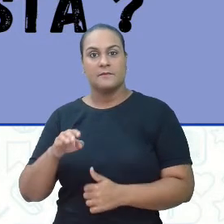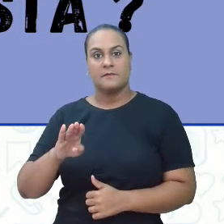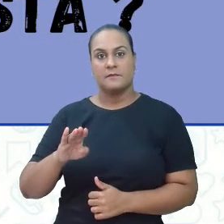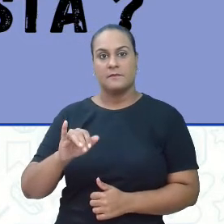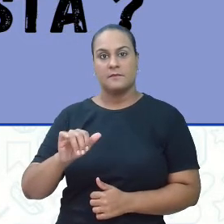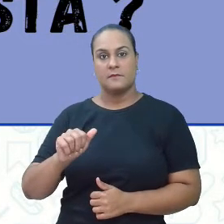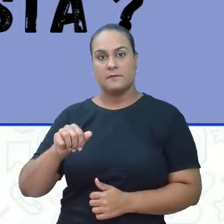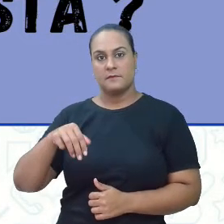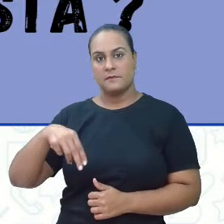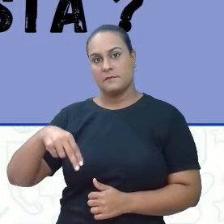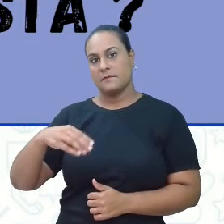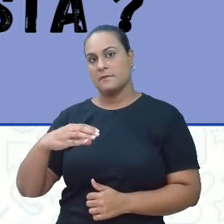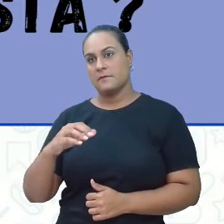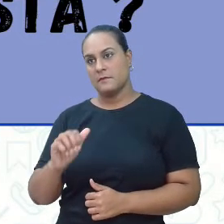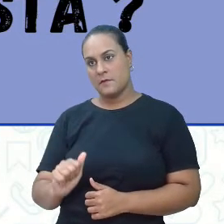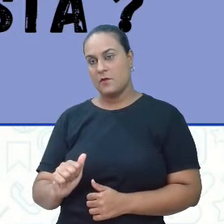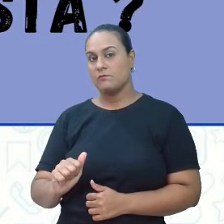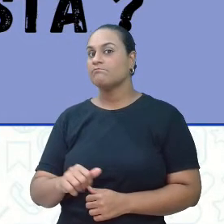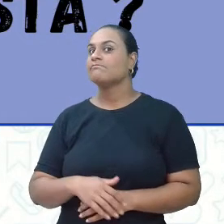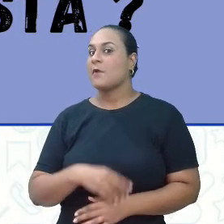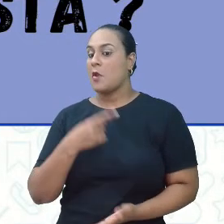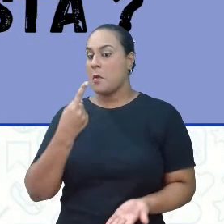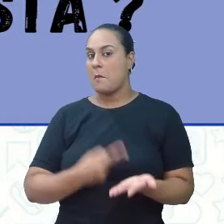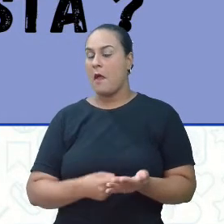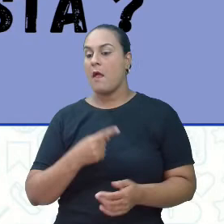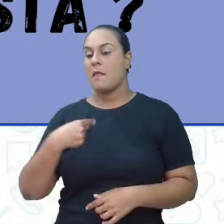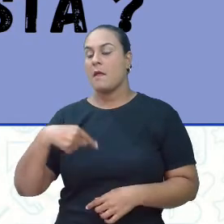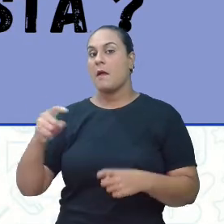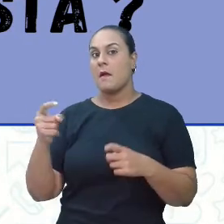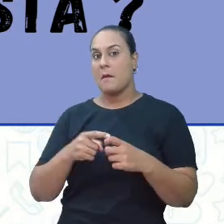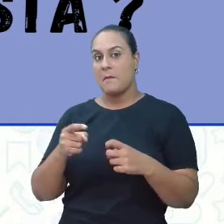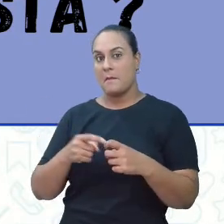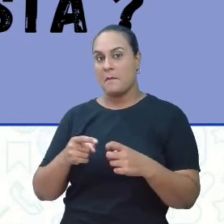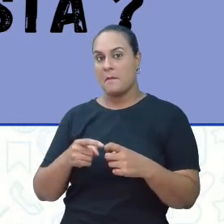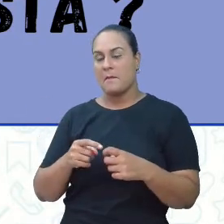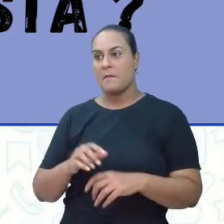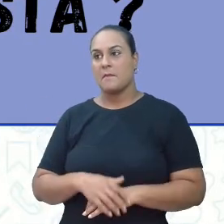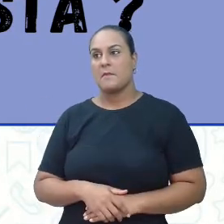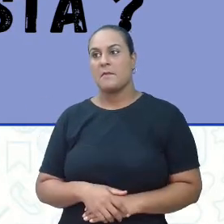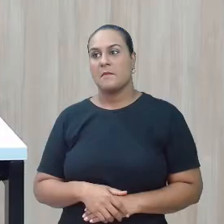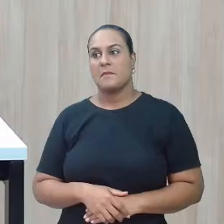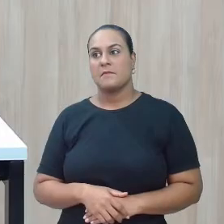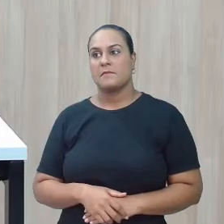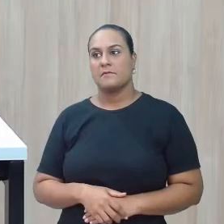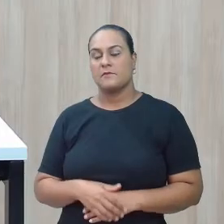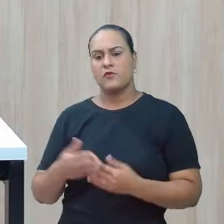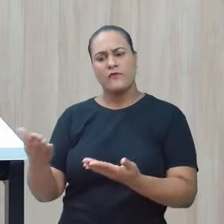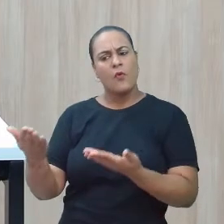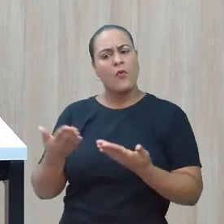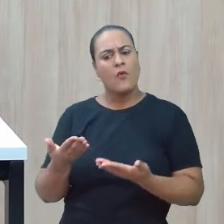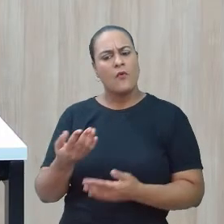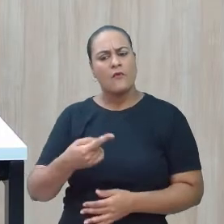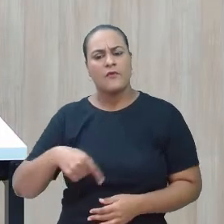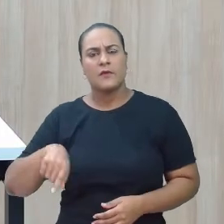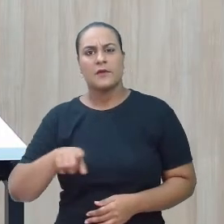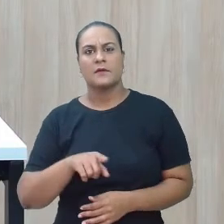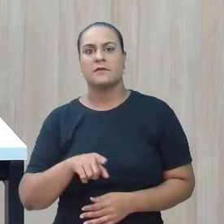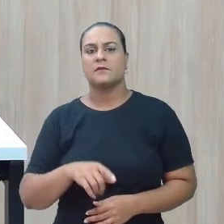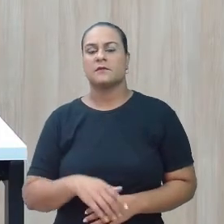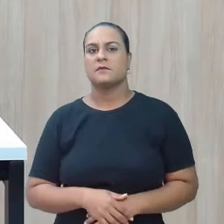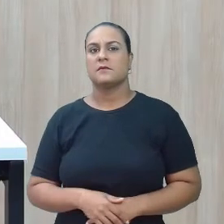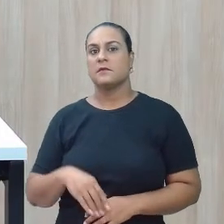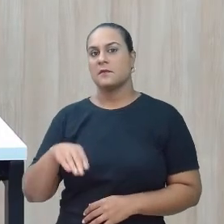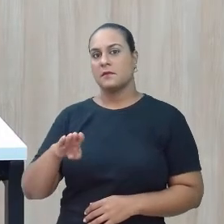acompanhar Bianca na consulta ao oftalmologista. Eu agora estou fazendo um convite a vocês. Então, Bianca vai para